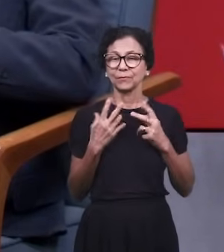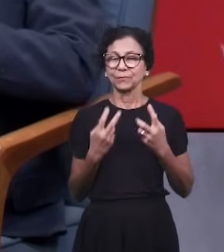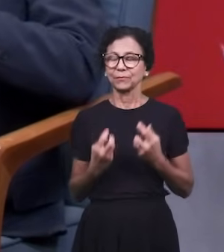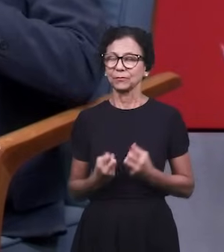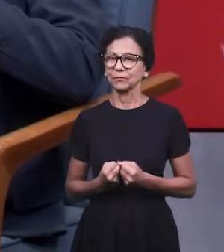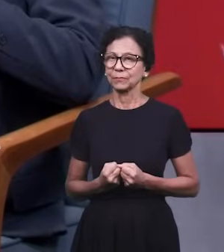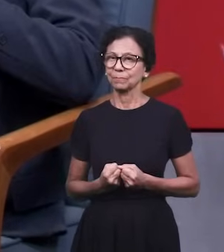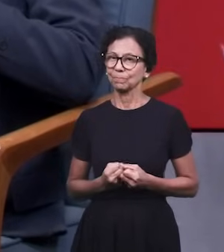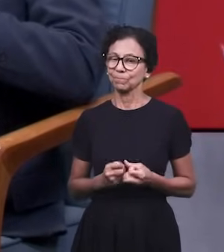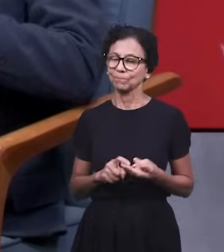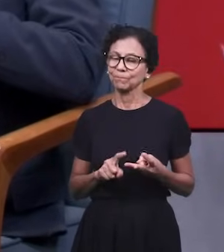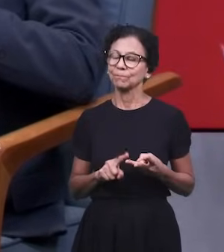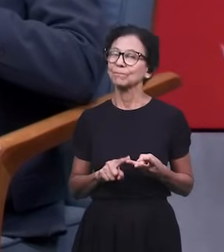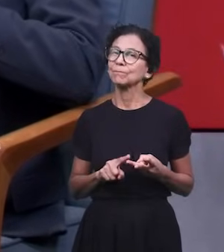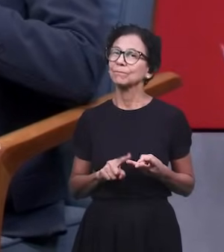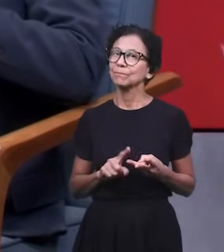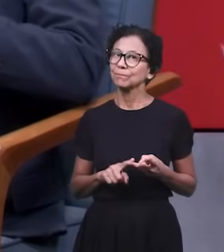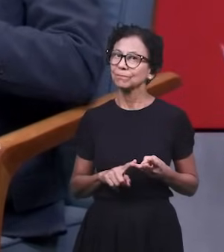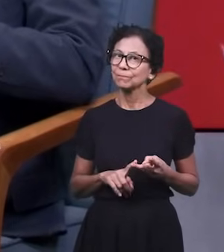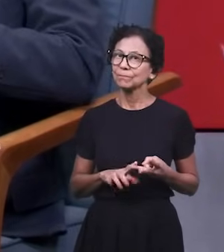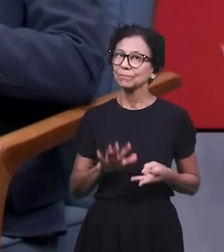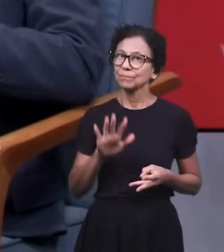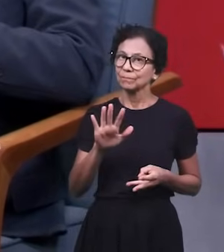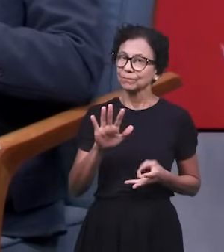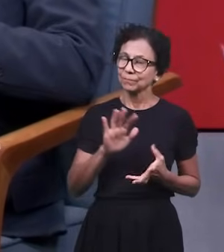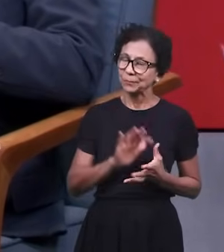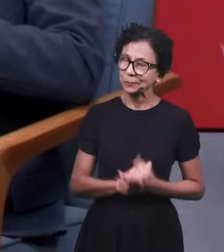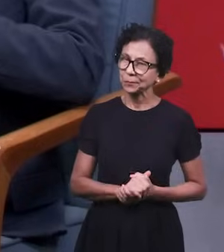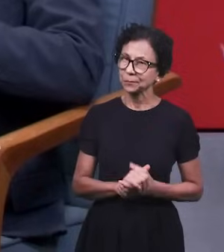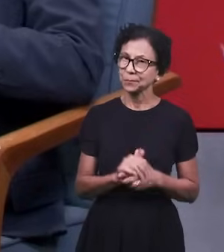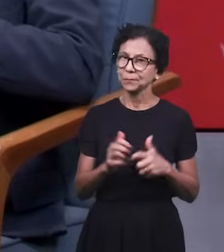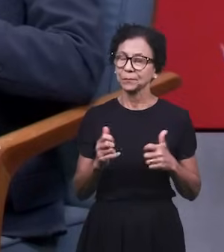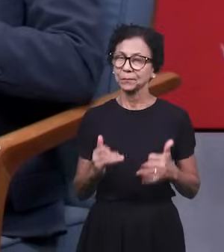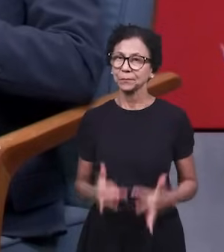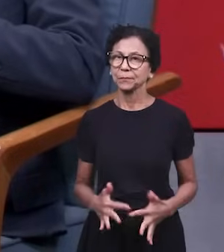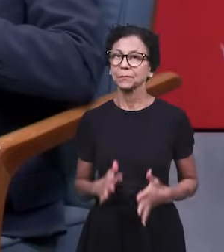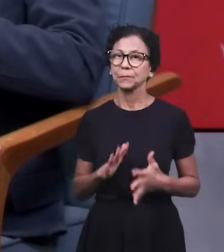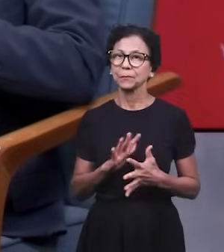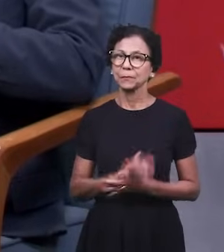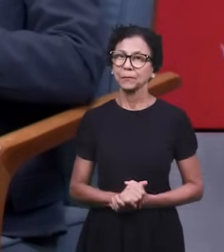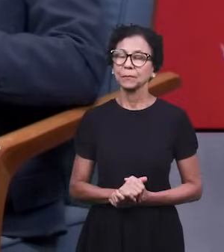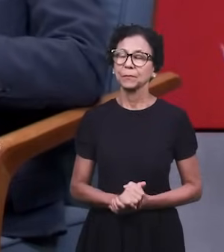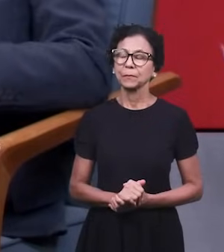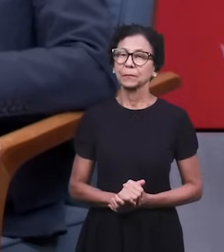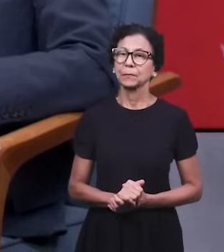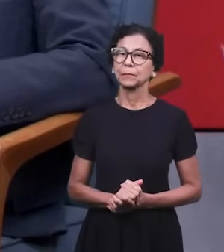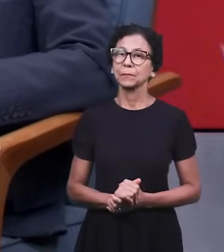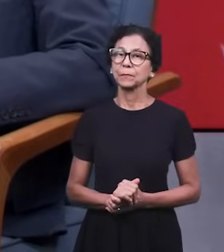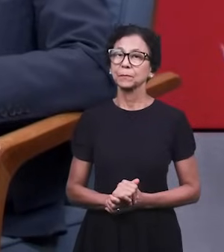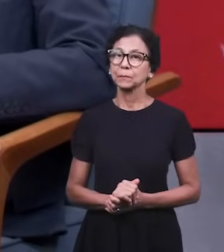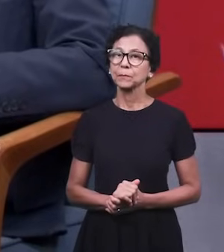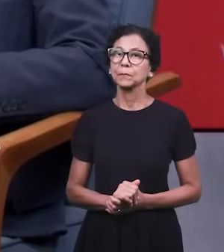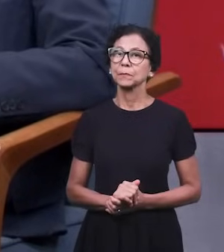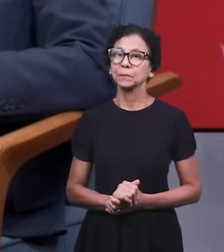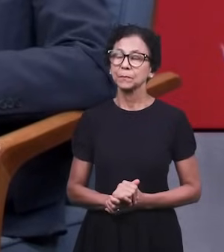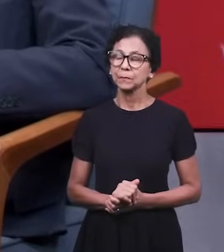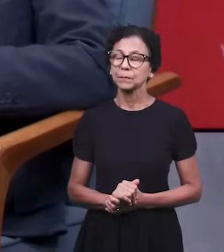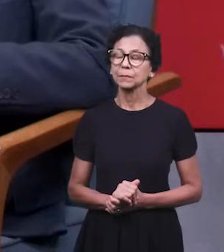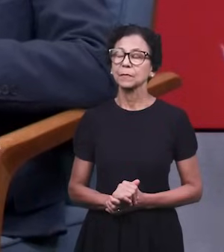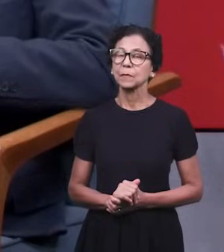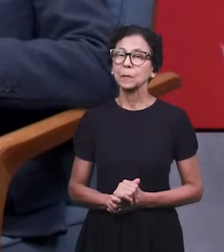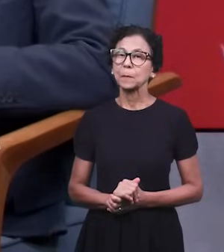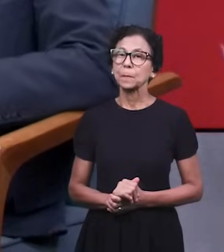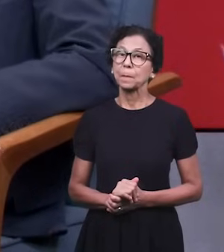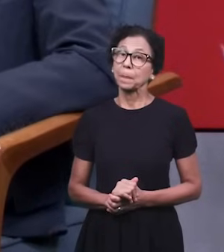de pegar aquilo que é do Espírito Santo e usar aquilo que é do Espírito Santo como um benefício material